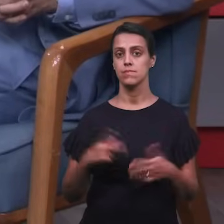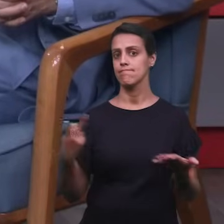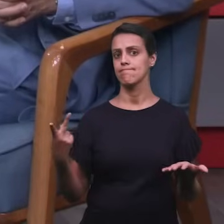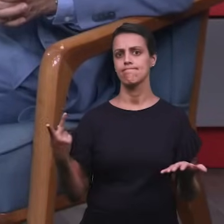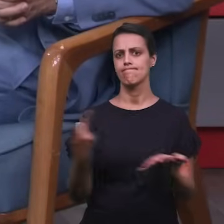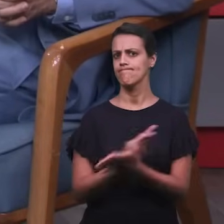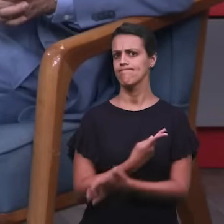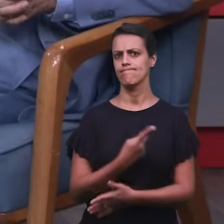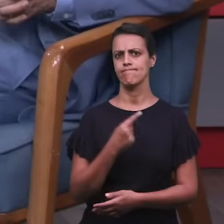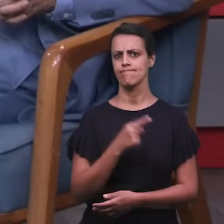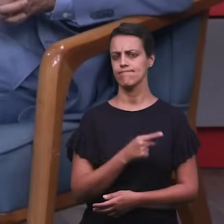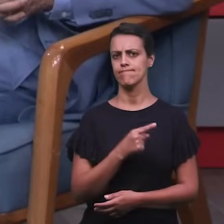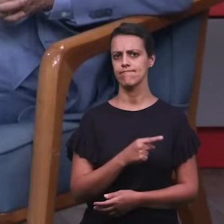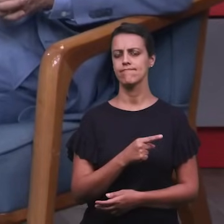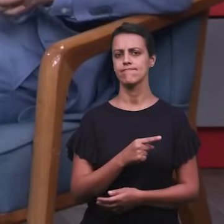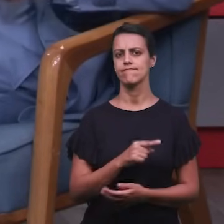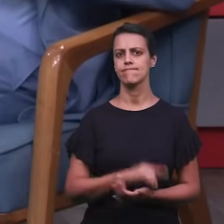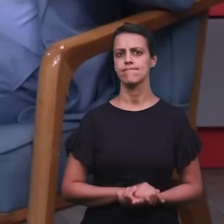acontecimento,